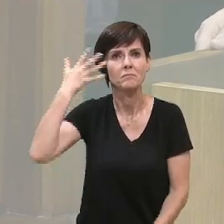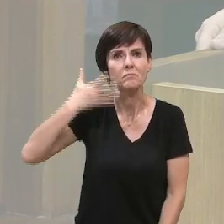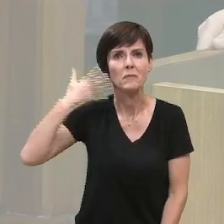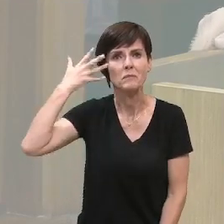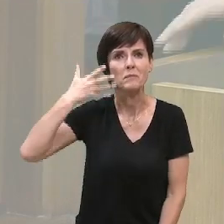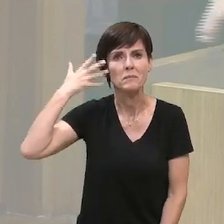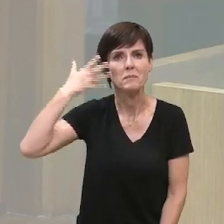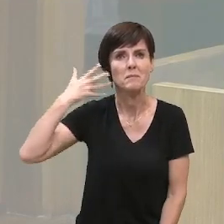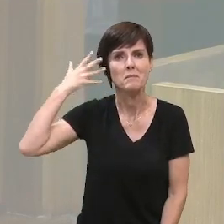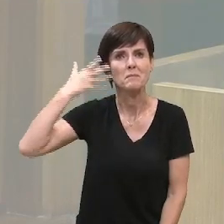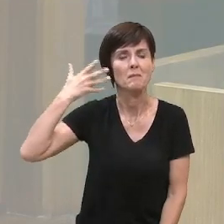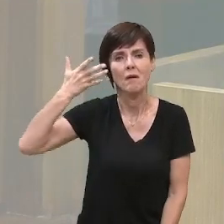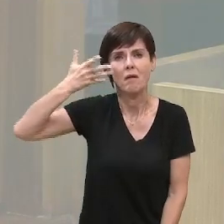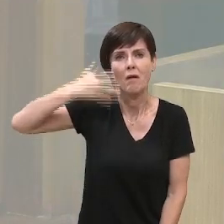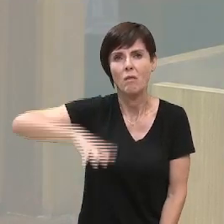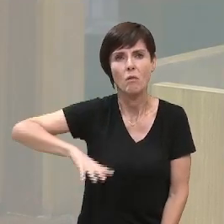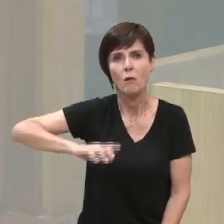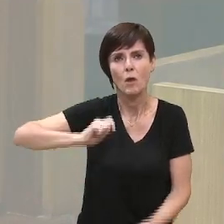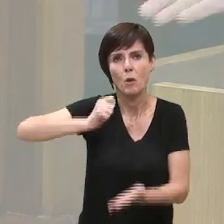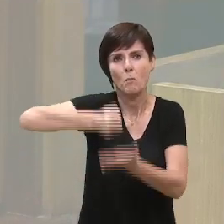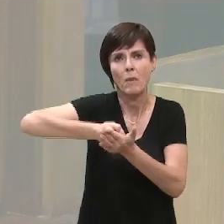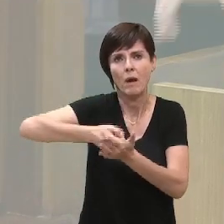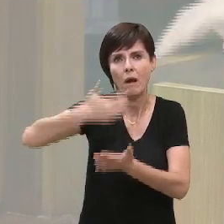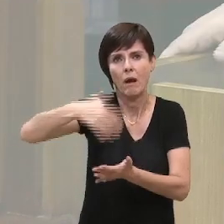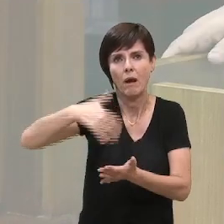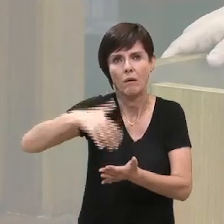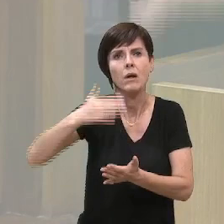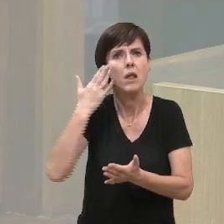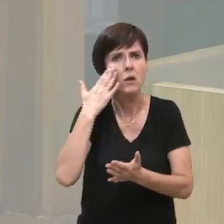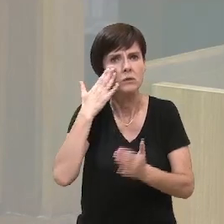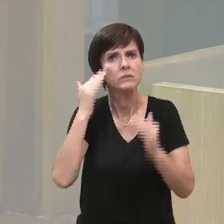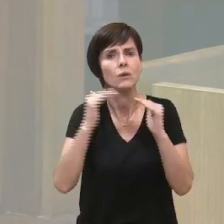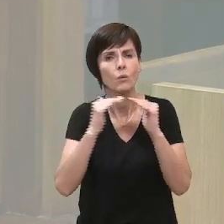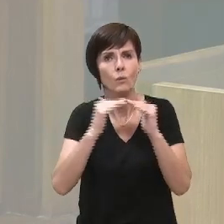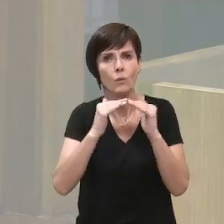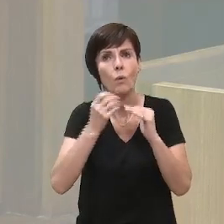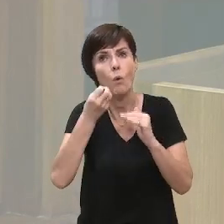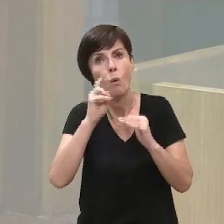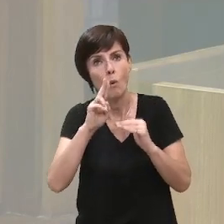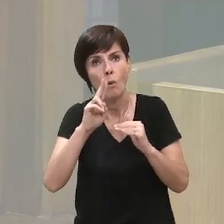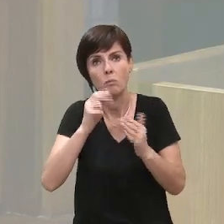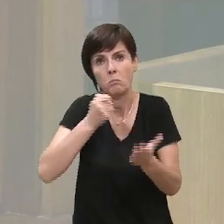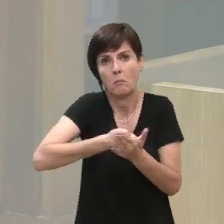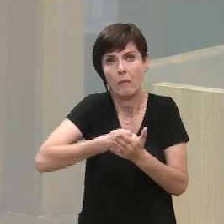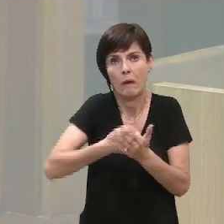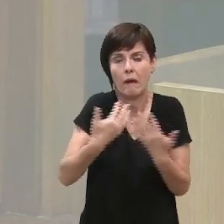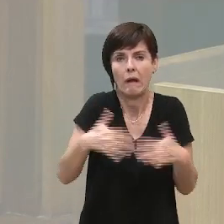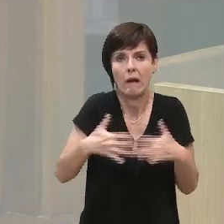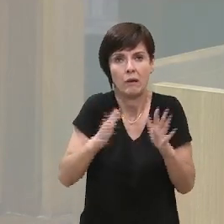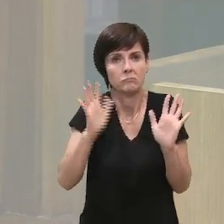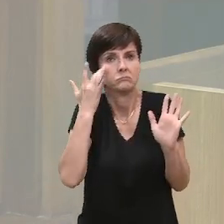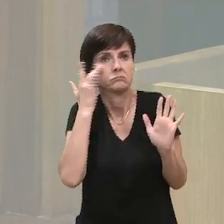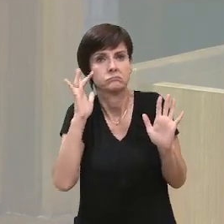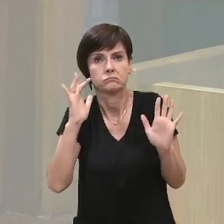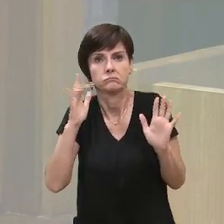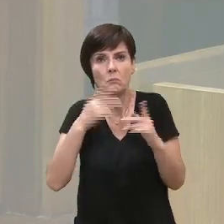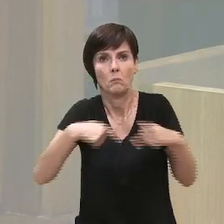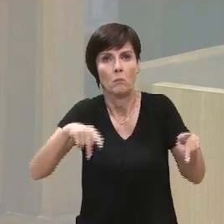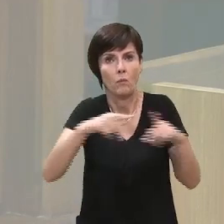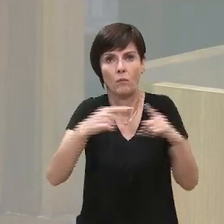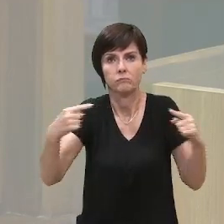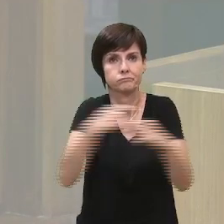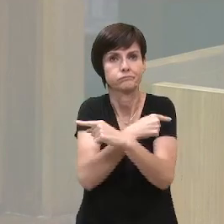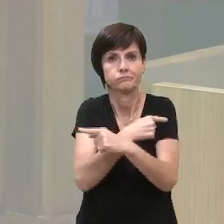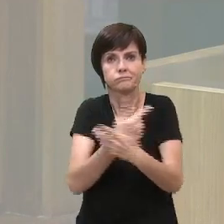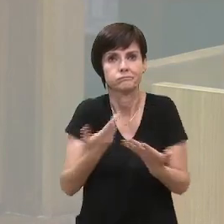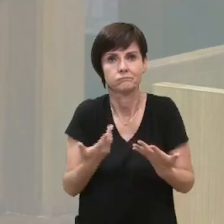favorável a ser cobrado esse tanto. Mas eu sei que não. Ou tu estaria contra o povo?